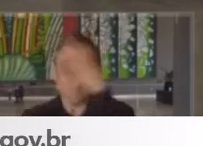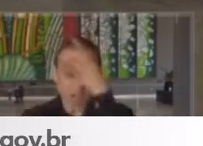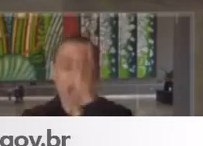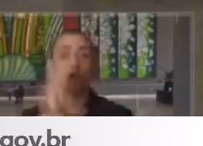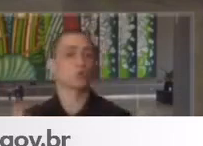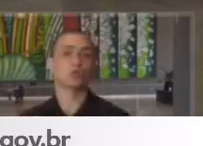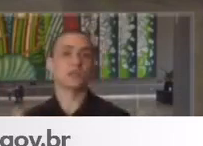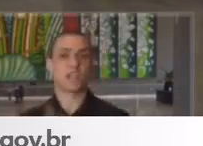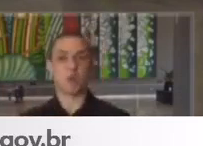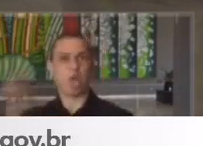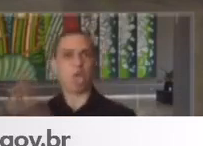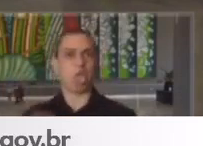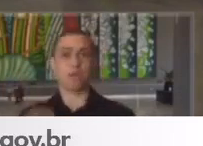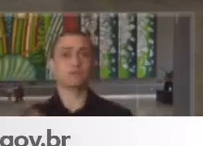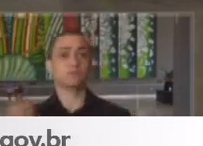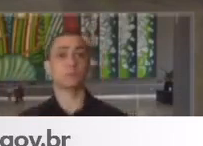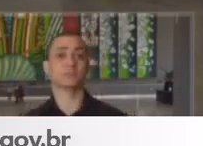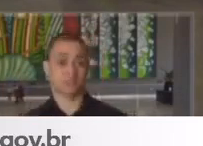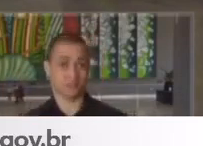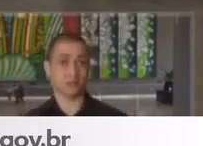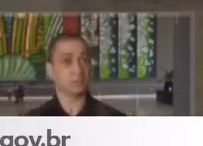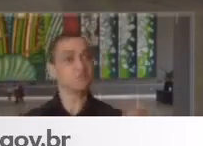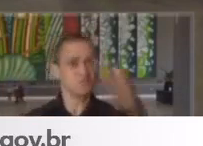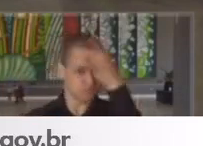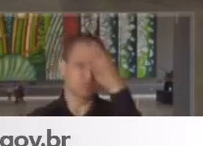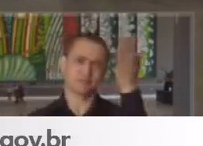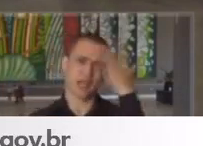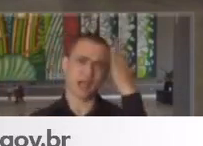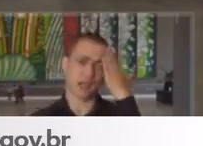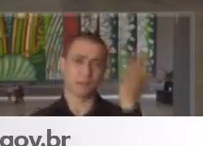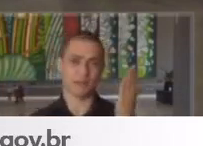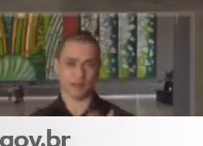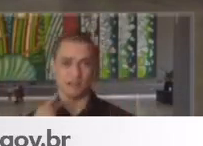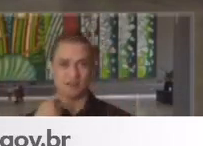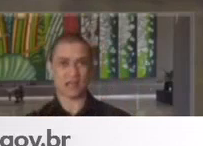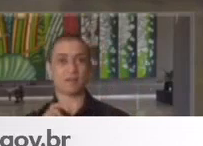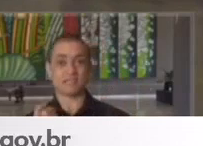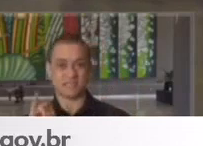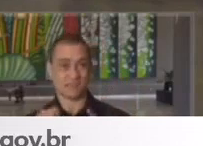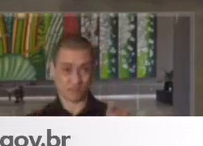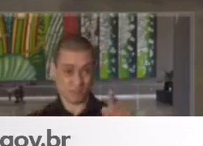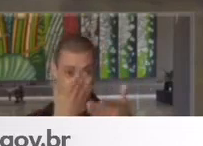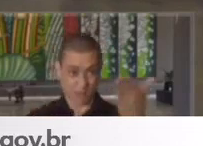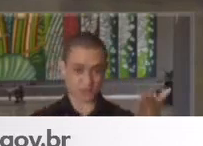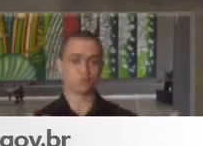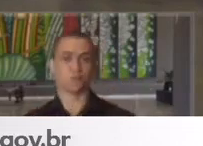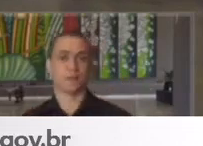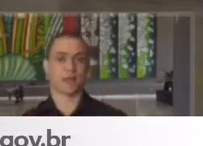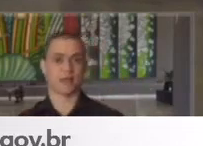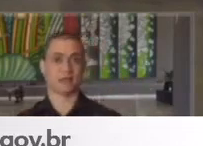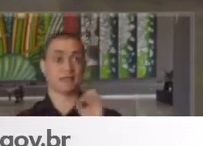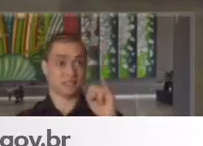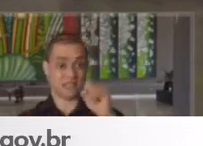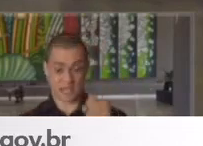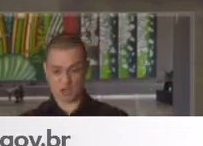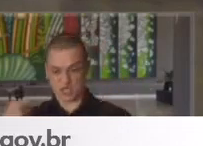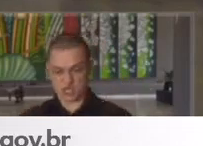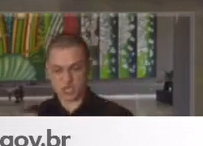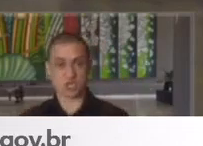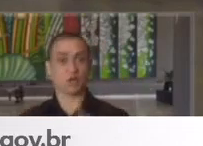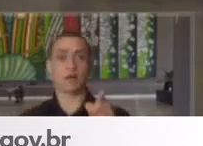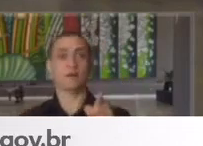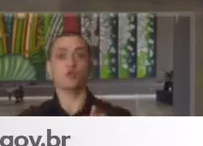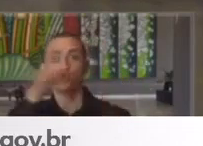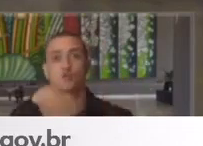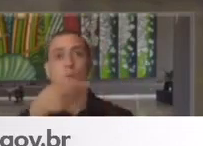menos medidas restritivas são necessárias. Estamos falando aqui de um jogo de perde-perde. Cada vez que tem mais medidas restritivas,